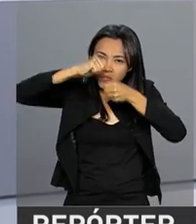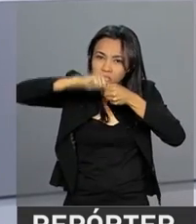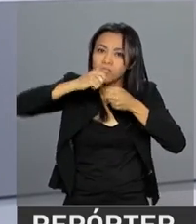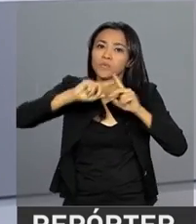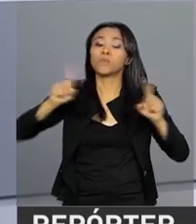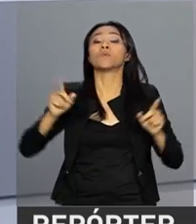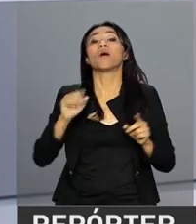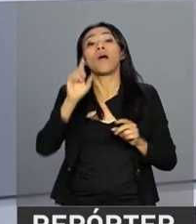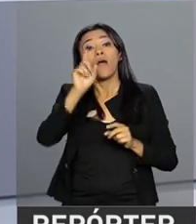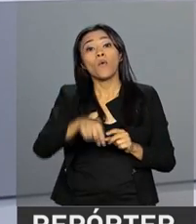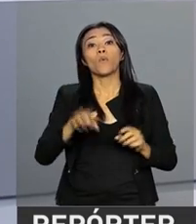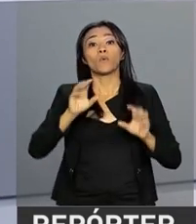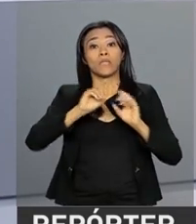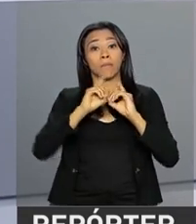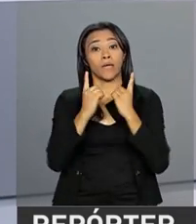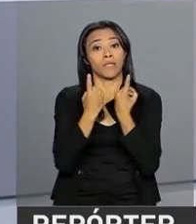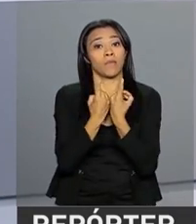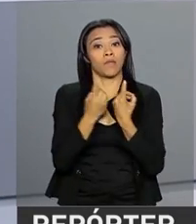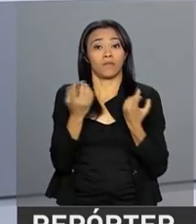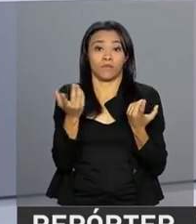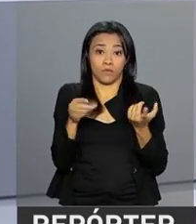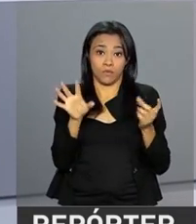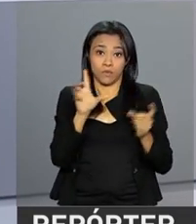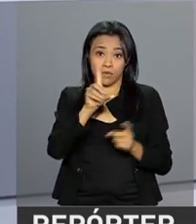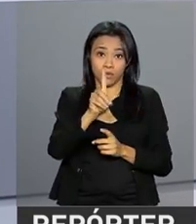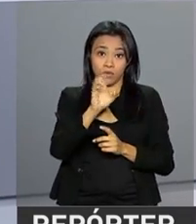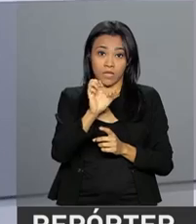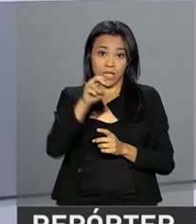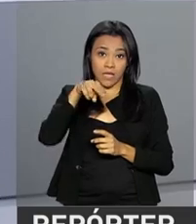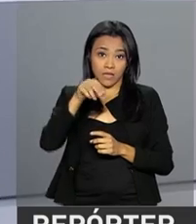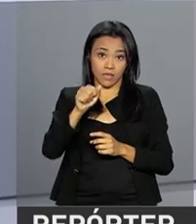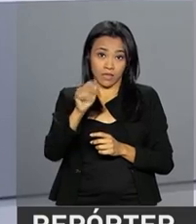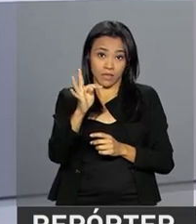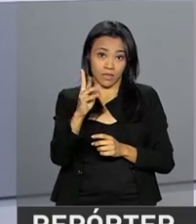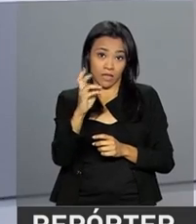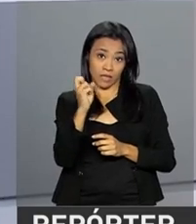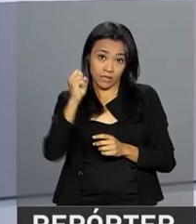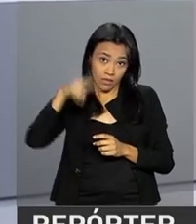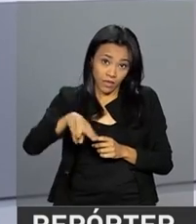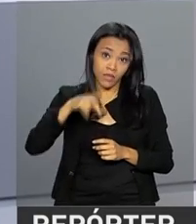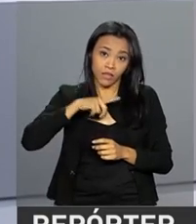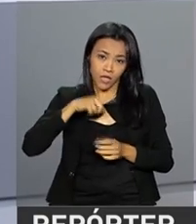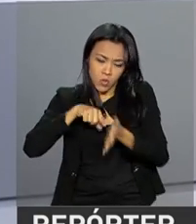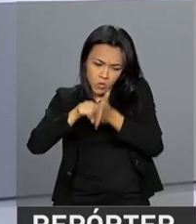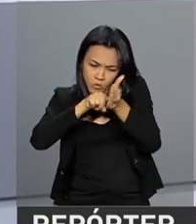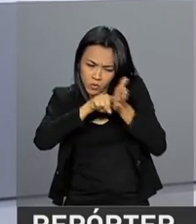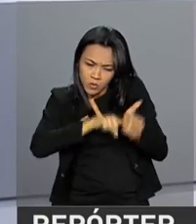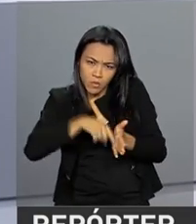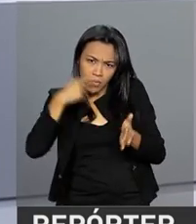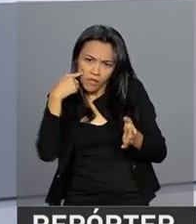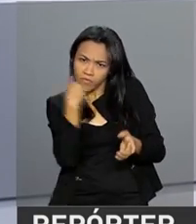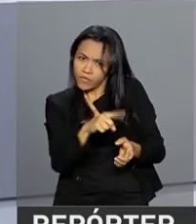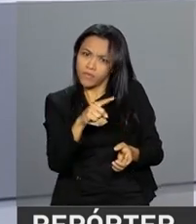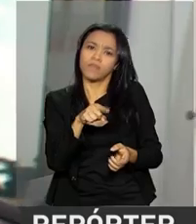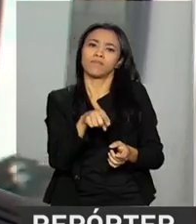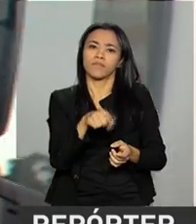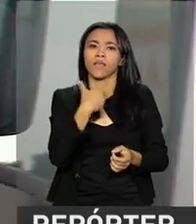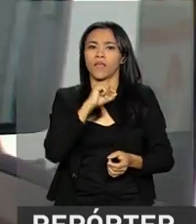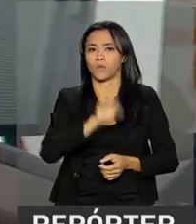de trânsito denatran lançou novas regras para os exames que detectam essas substâncias nos condutores